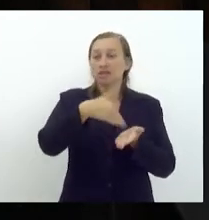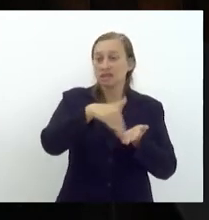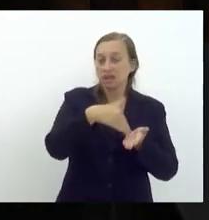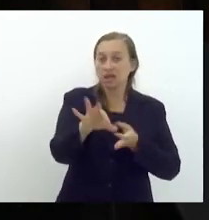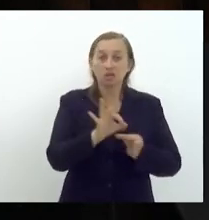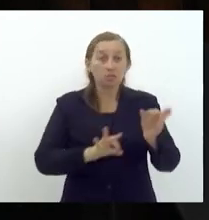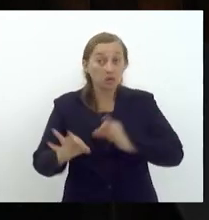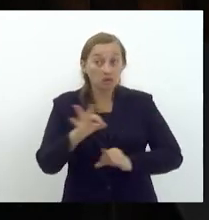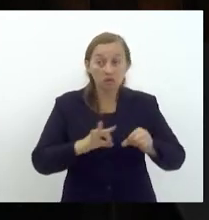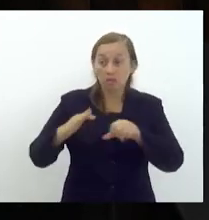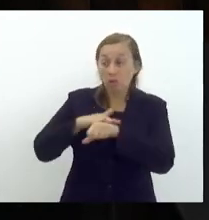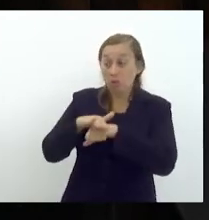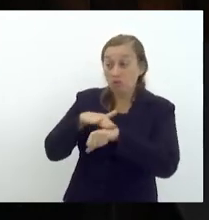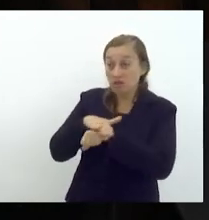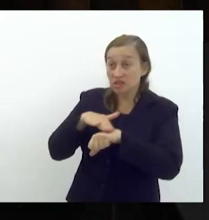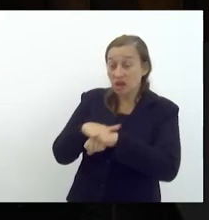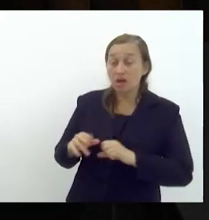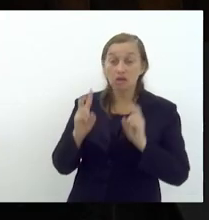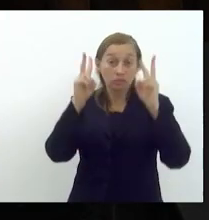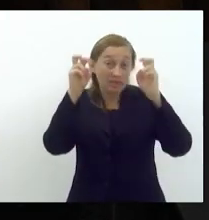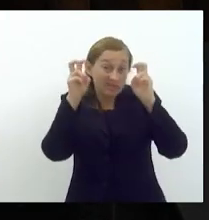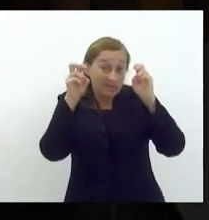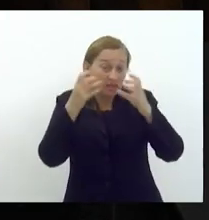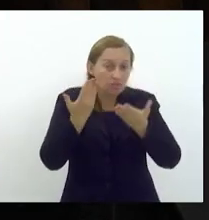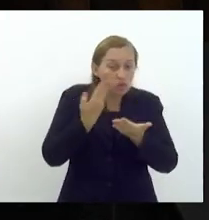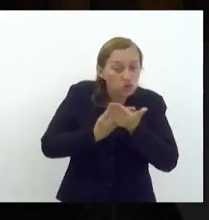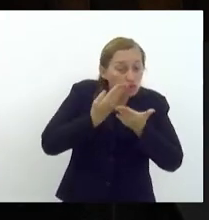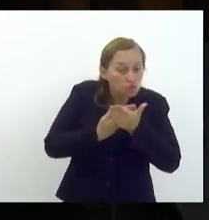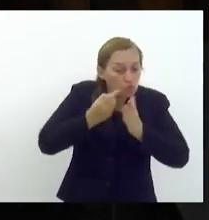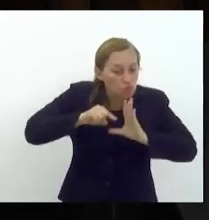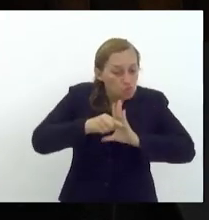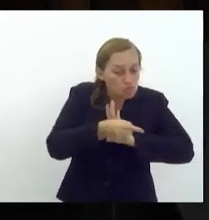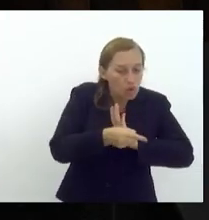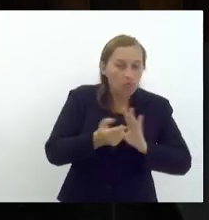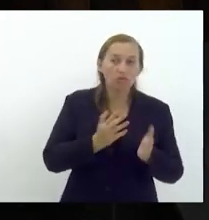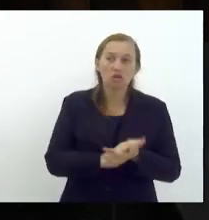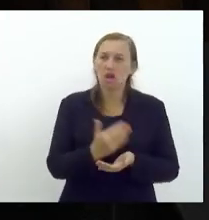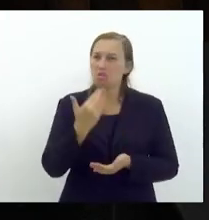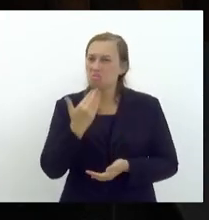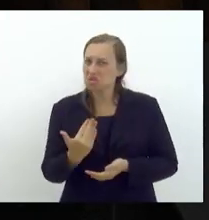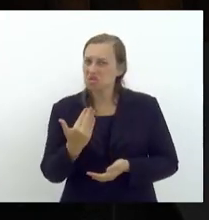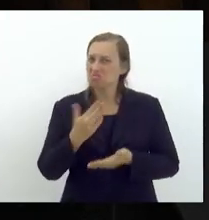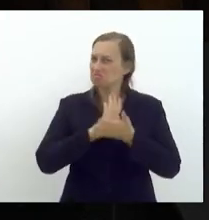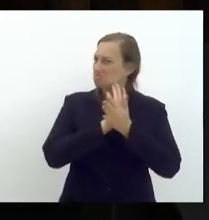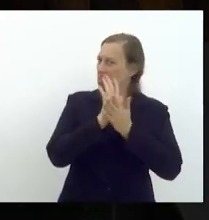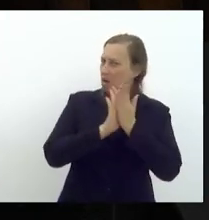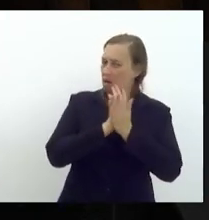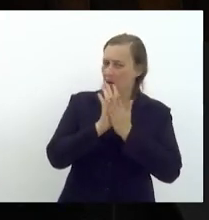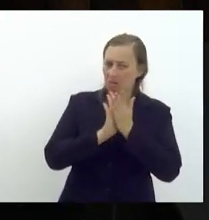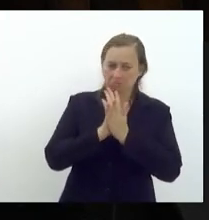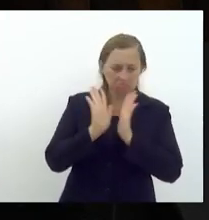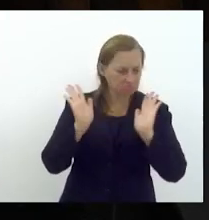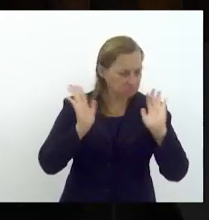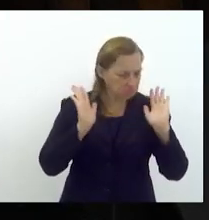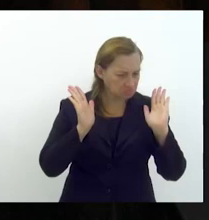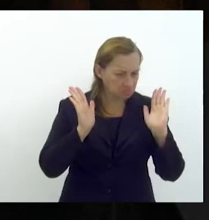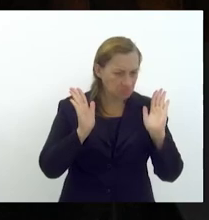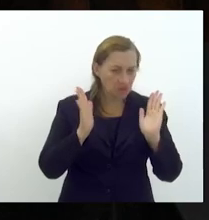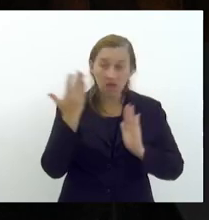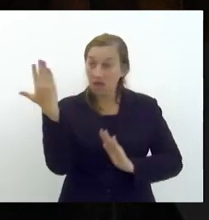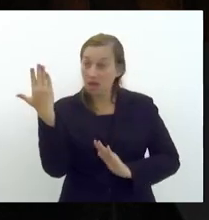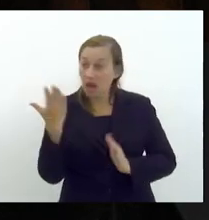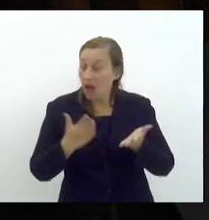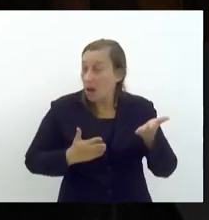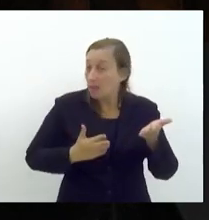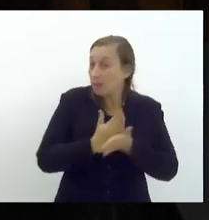também conversar sobre esse tema então não tô nem pedindo que a prove